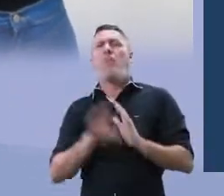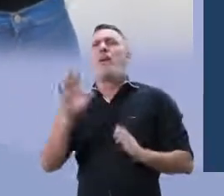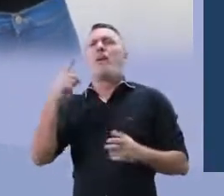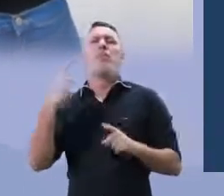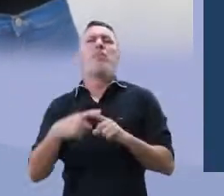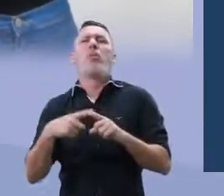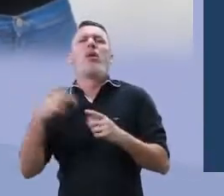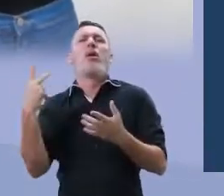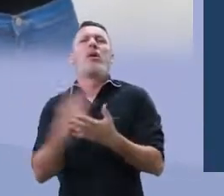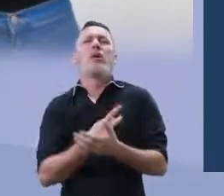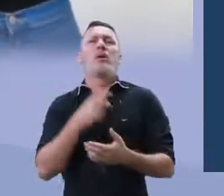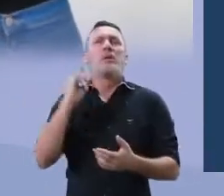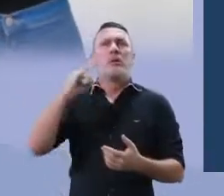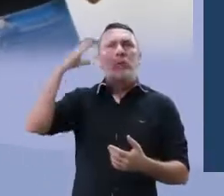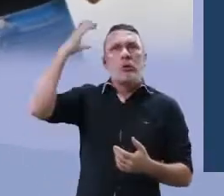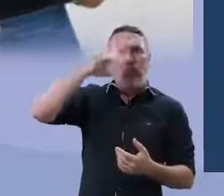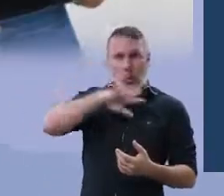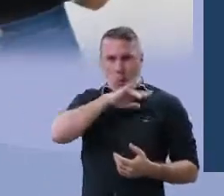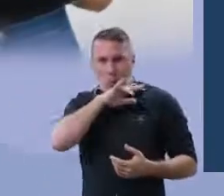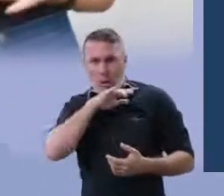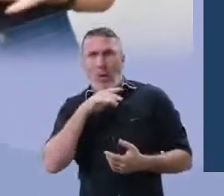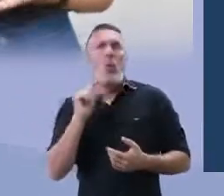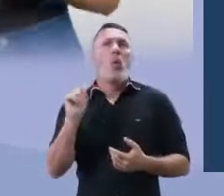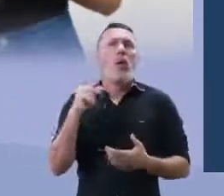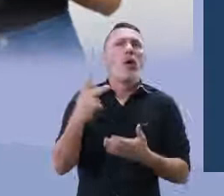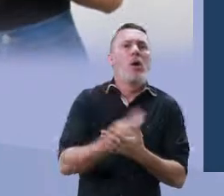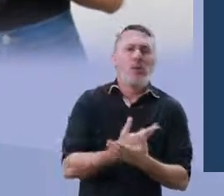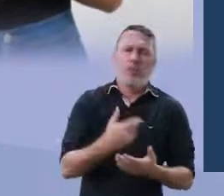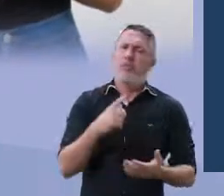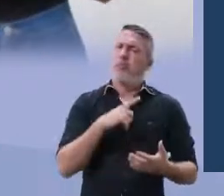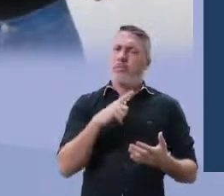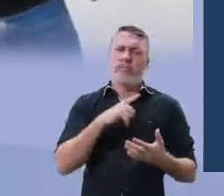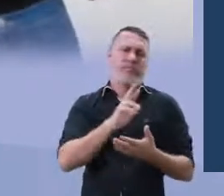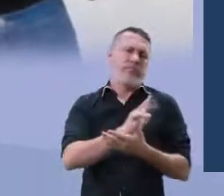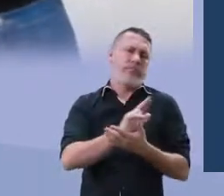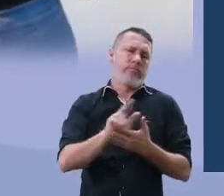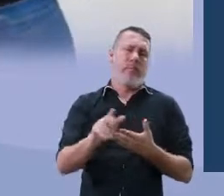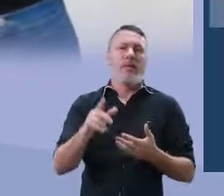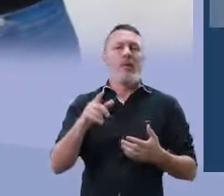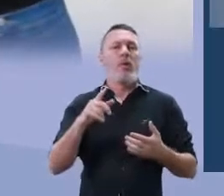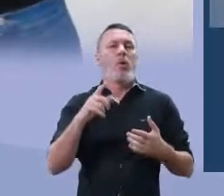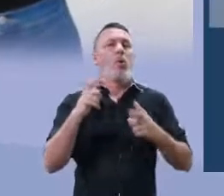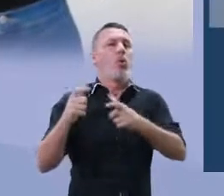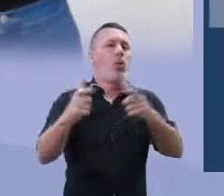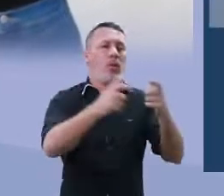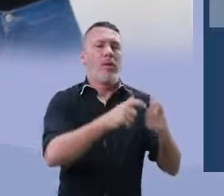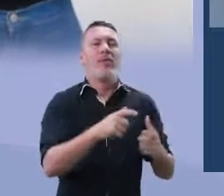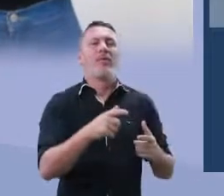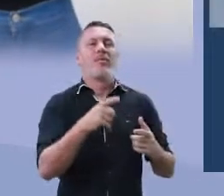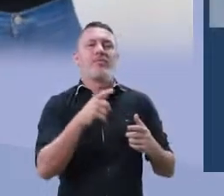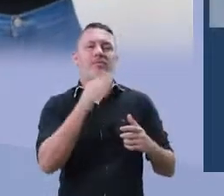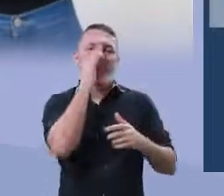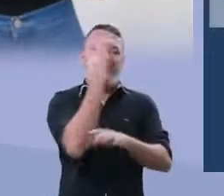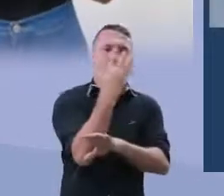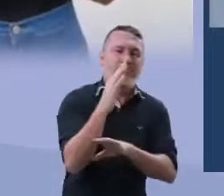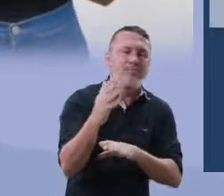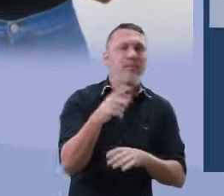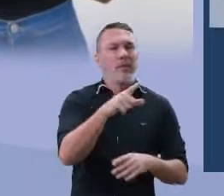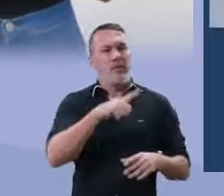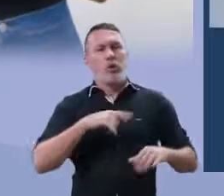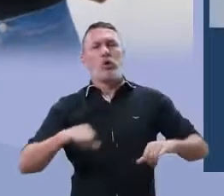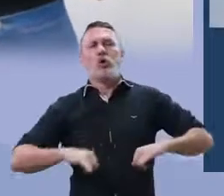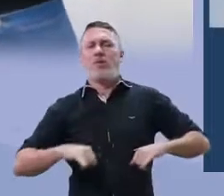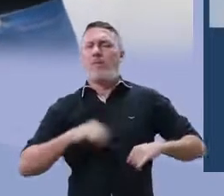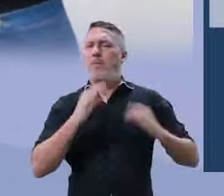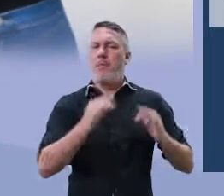falou, 5,6. E qual é o problema dessa chuva ácida? A gente vai ter aí vários tipos de ecossistemas sofrendo